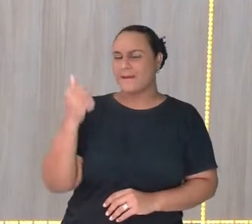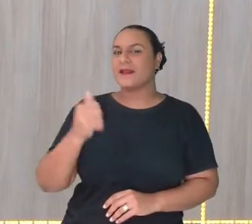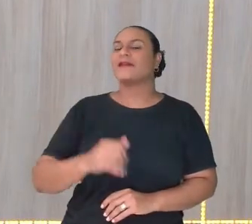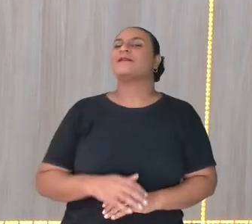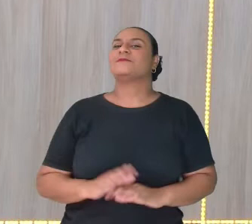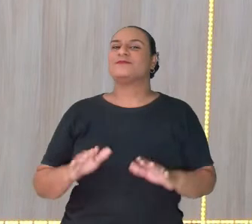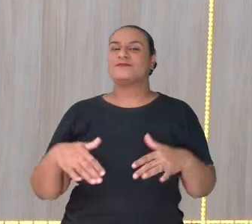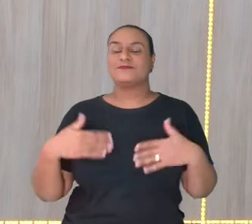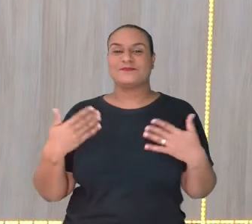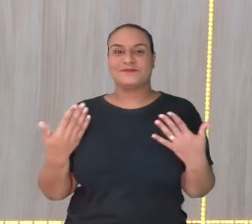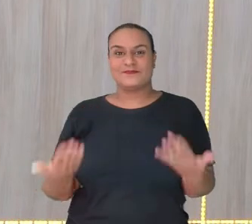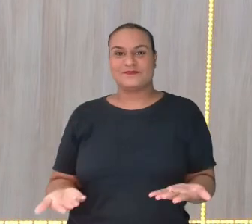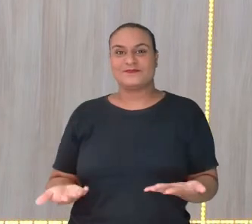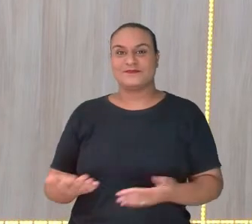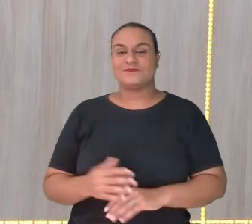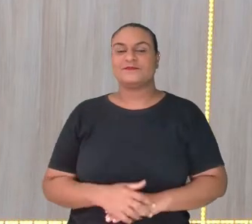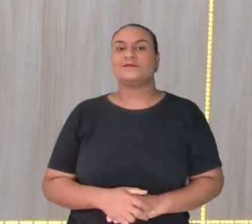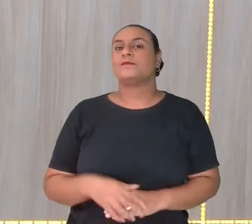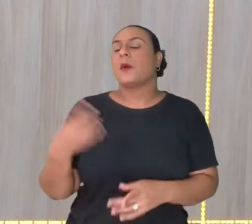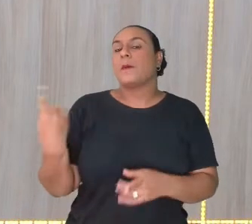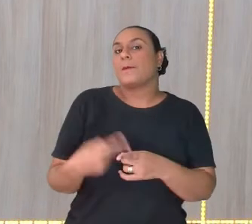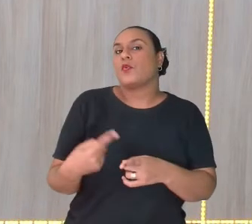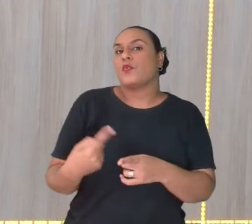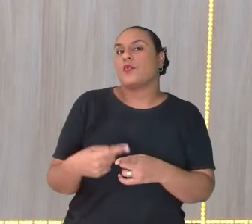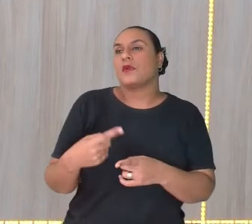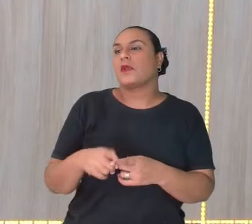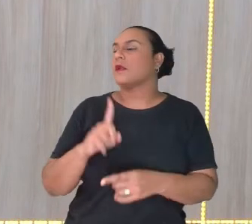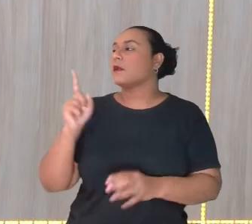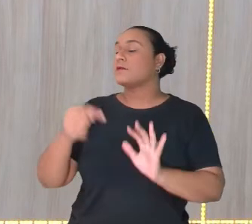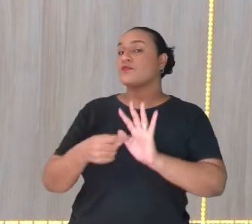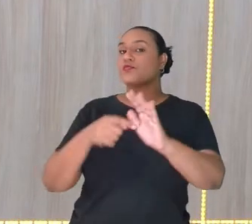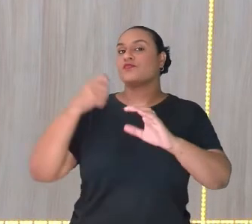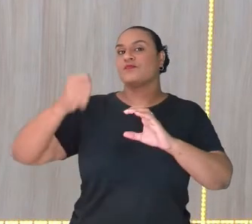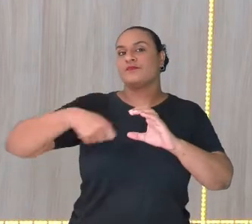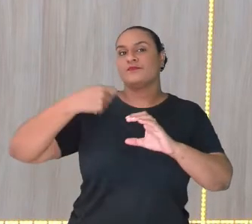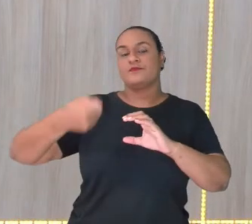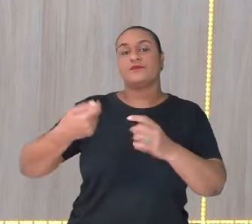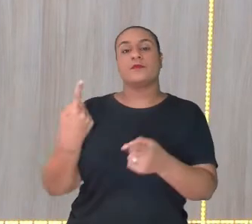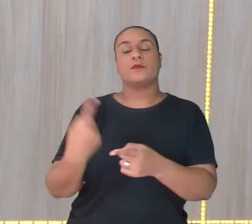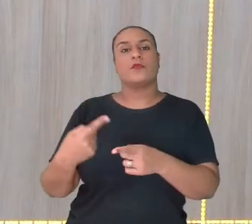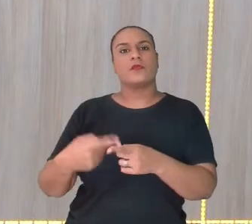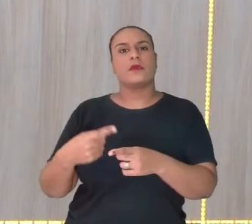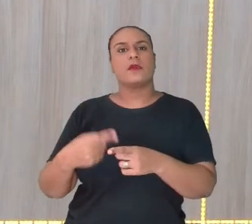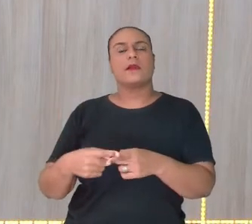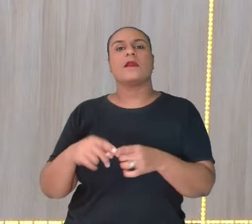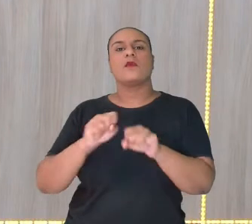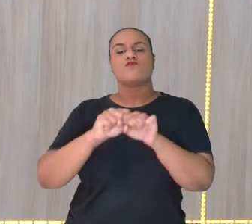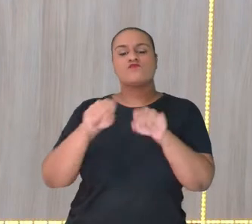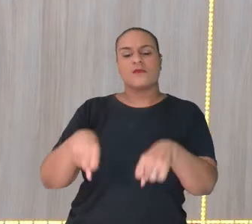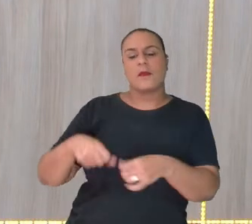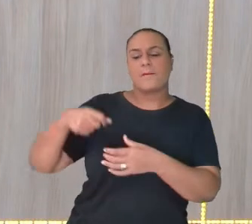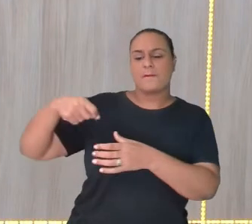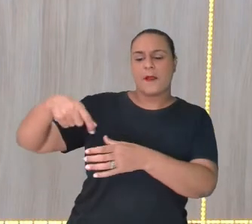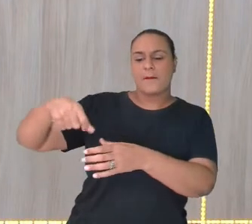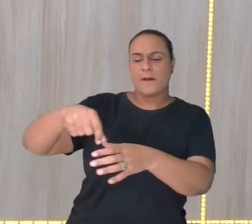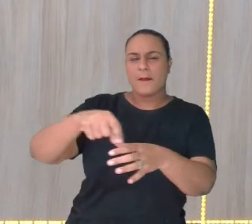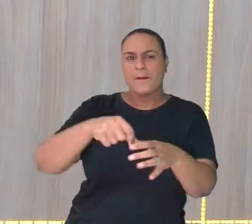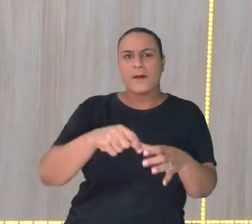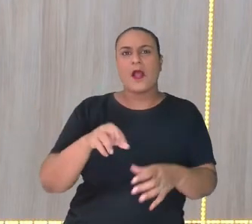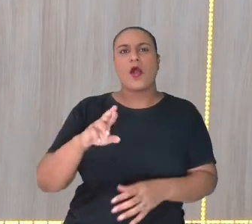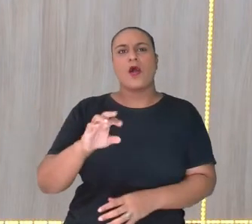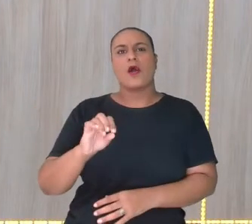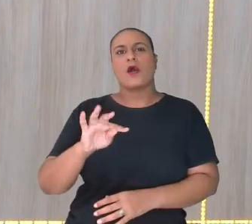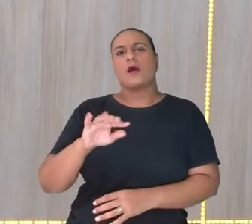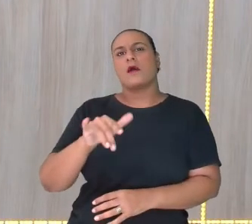sentido, a gente... Por que é que a gente colocou esse vídeo? Porque esse sistema de rotação de culturas, ele foi muito